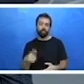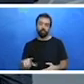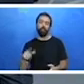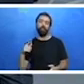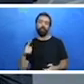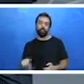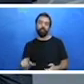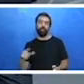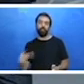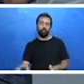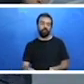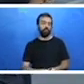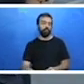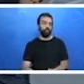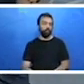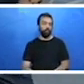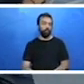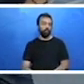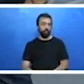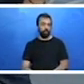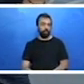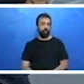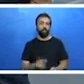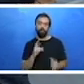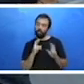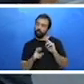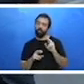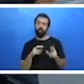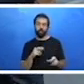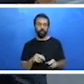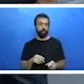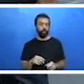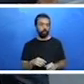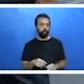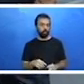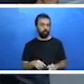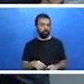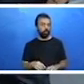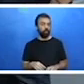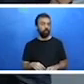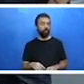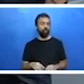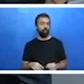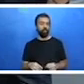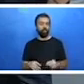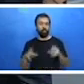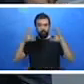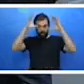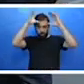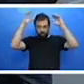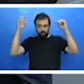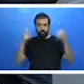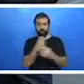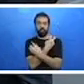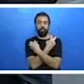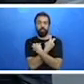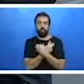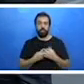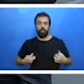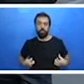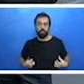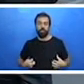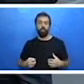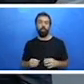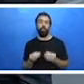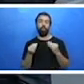entender melhor, tá? E vocês vão responder aqui, ó. Como o Lampião é descrito na primeira estrofe? Descrito, quer dizer,